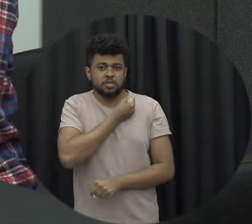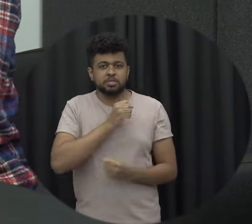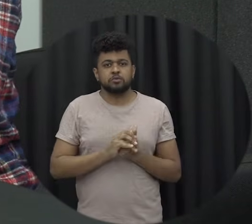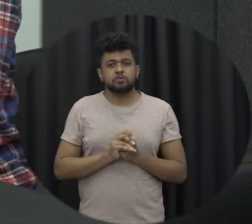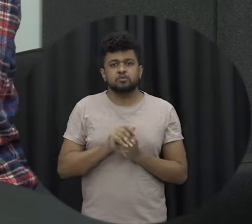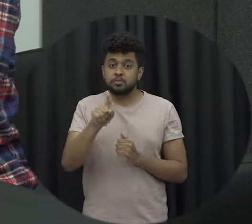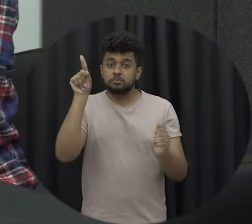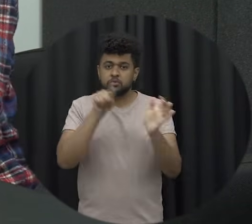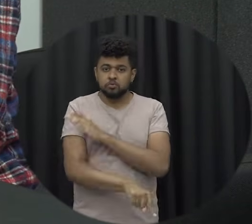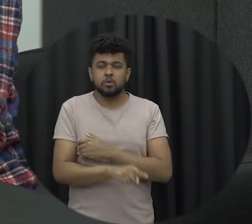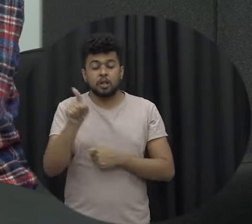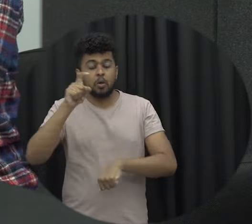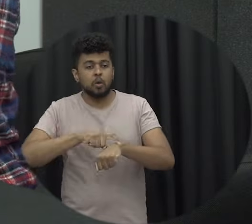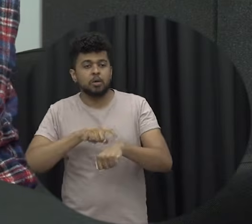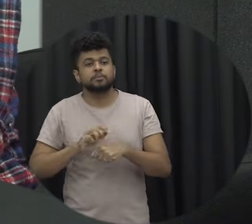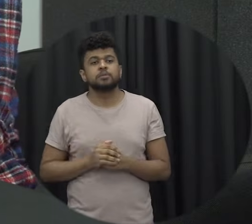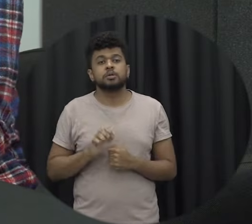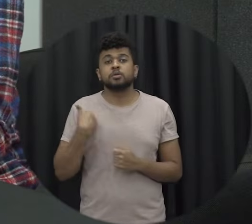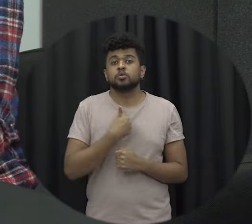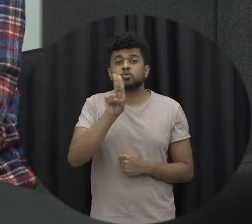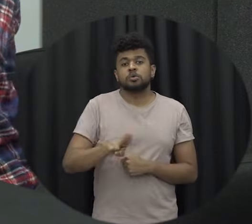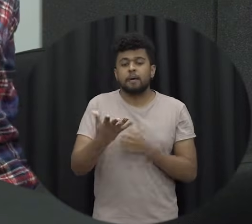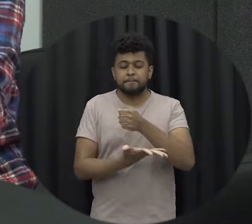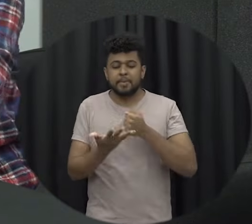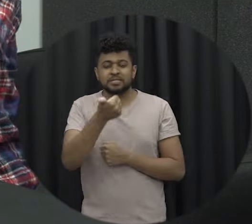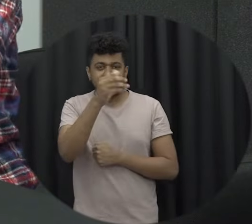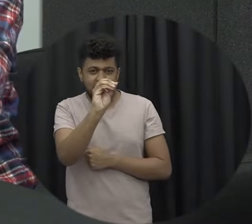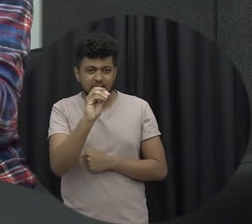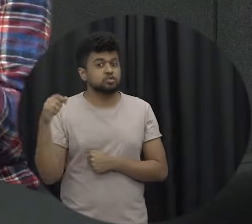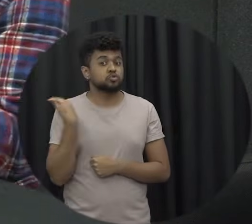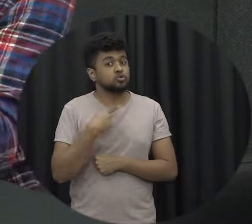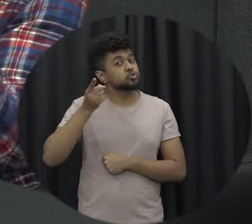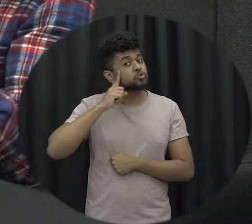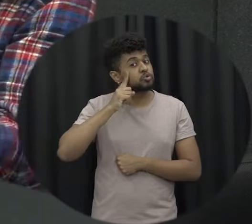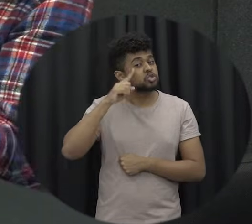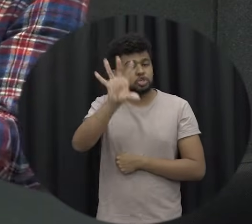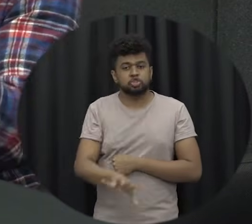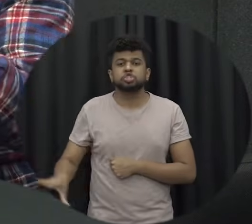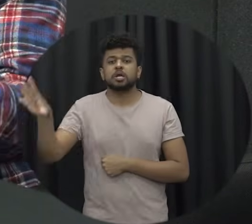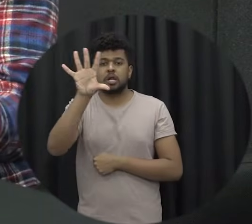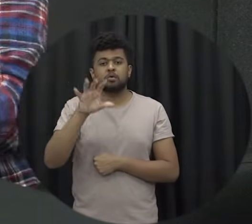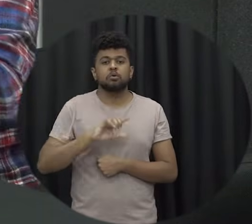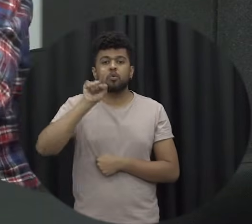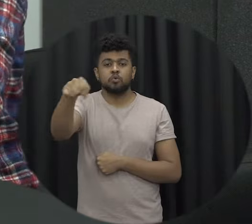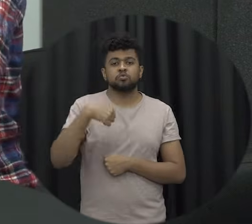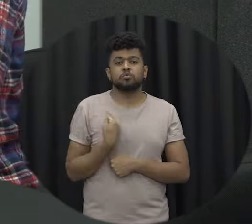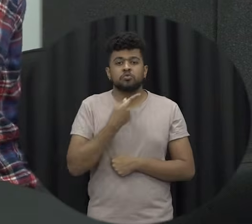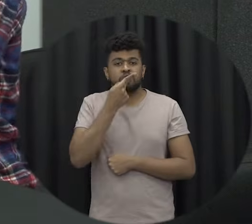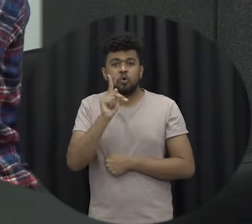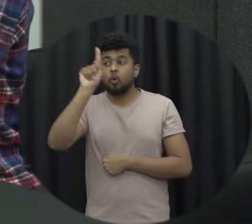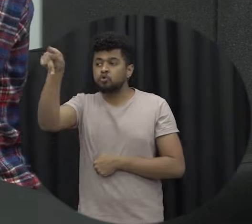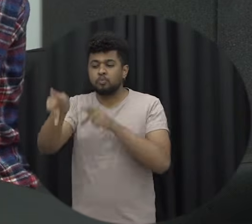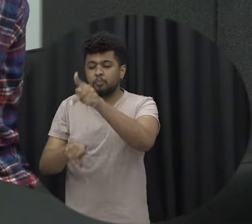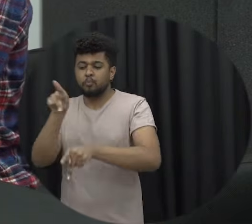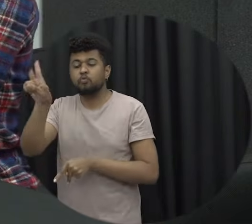usa a base 10 no nosso dia a dia de forma geral, né? Mas outros, como a gente falou, outros povos usam outras bases, base 20, base